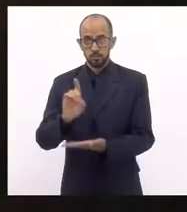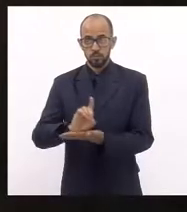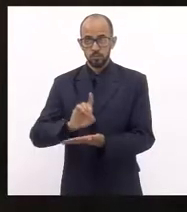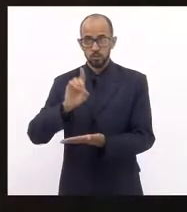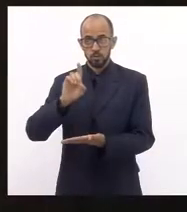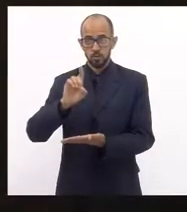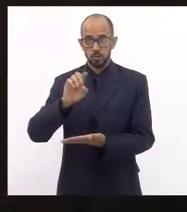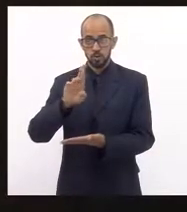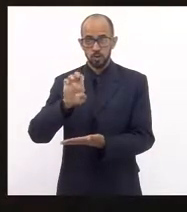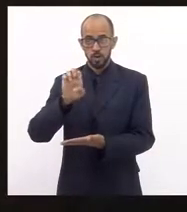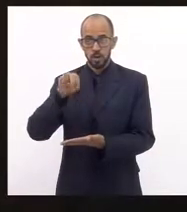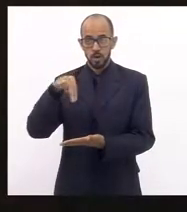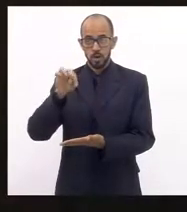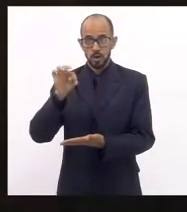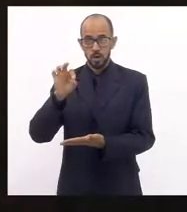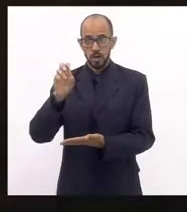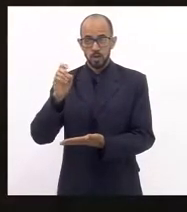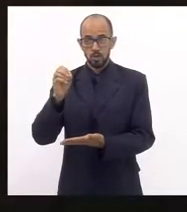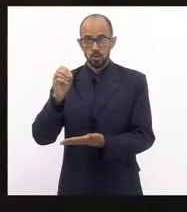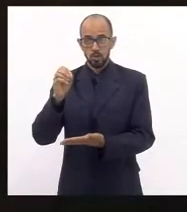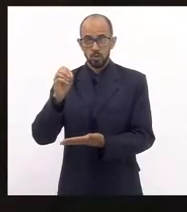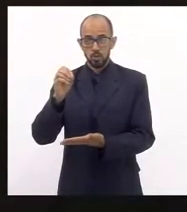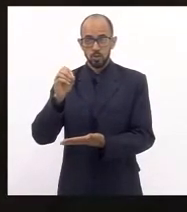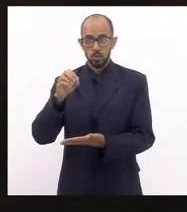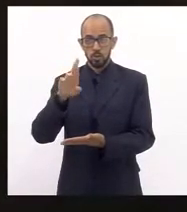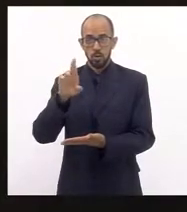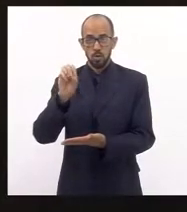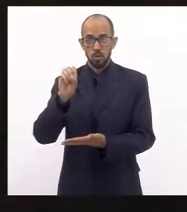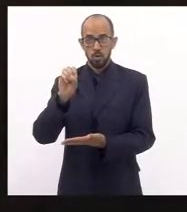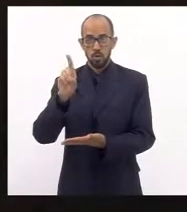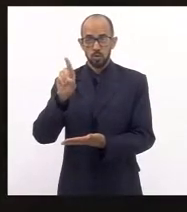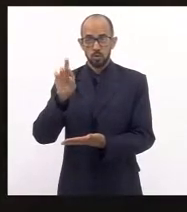Doutor Renato Rodrigues Ferreira.